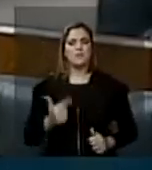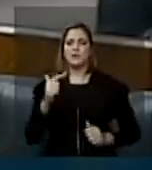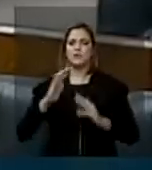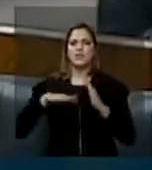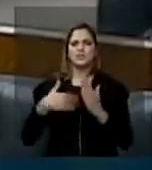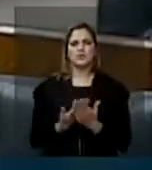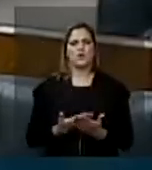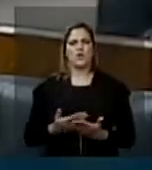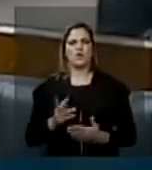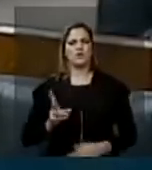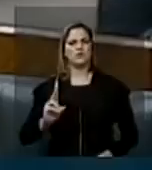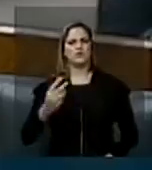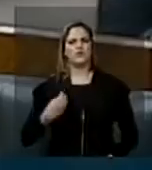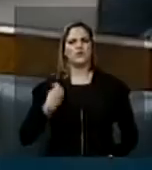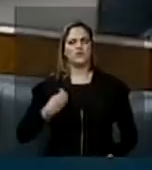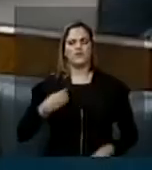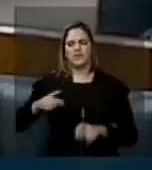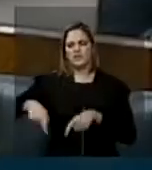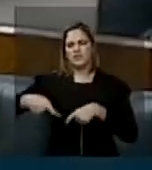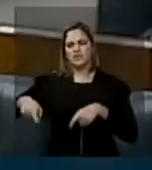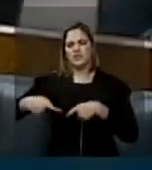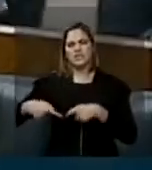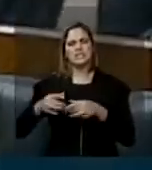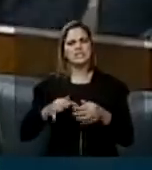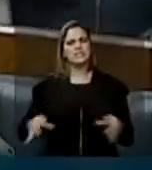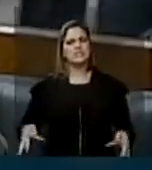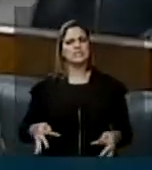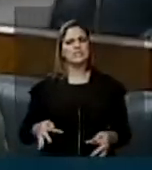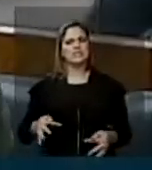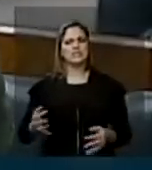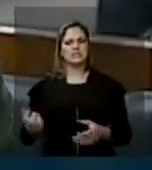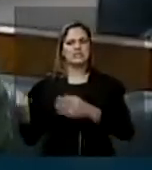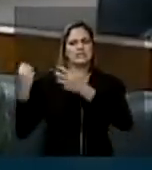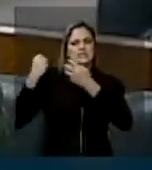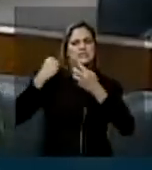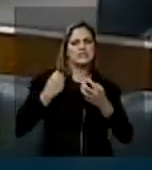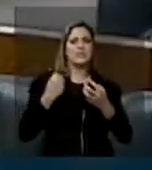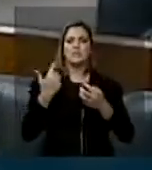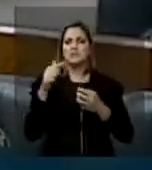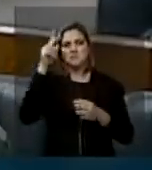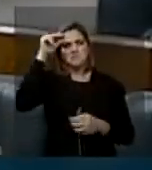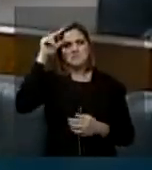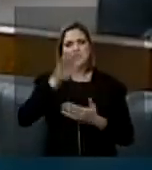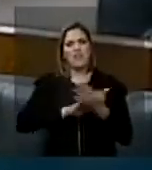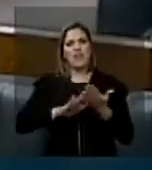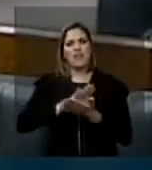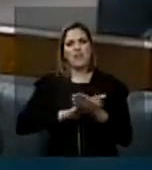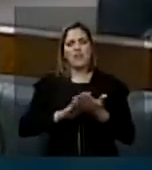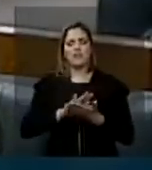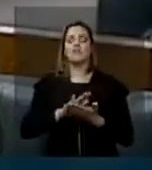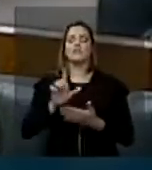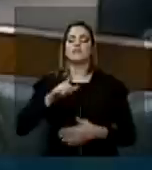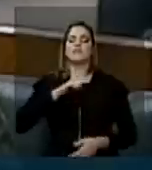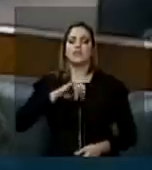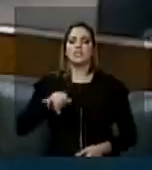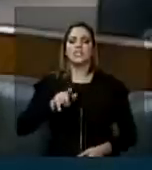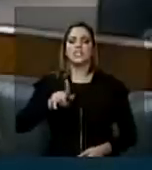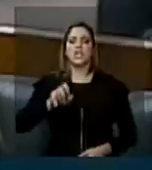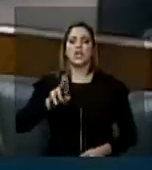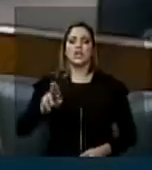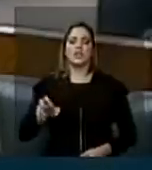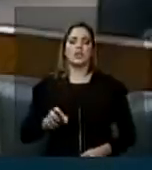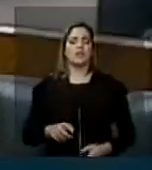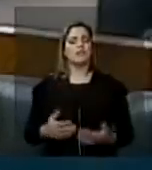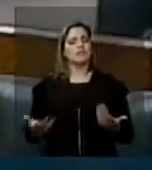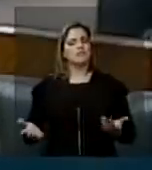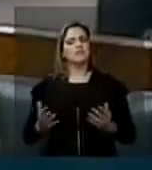escola que fazendo roça no toco carregando a produção na Costa do jeg portanto eu espero que o